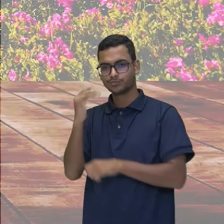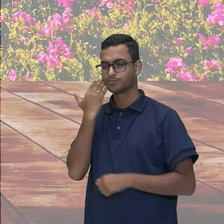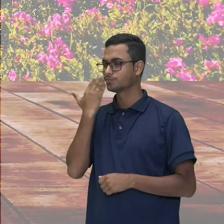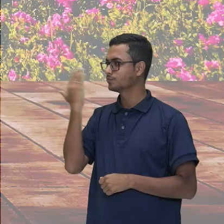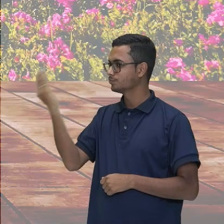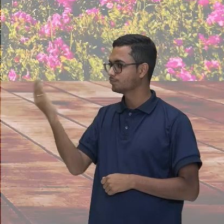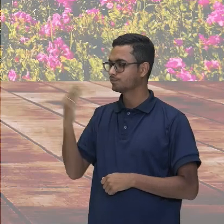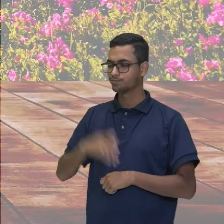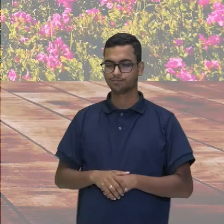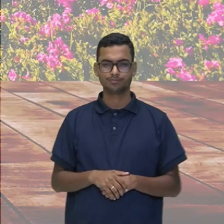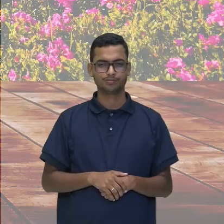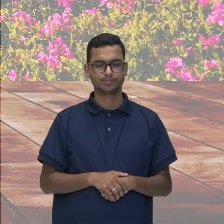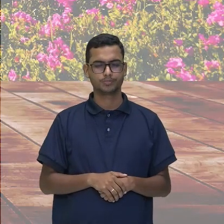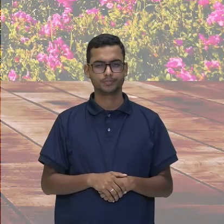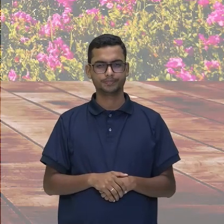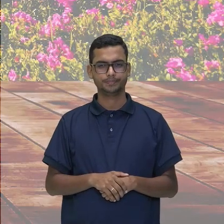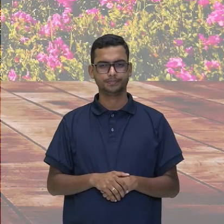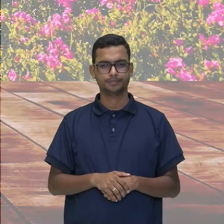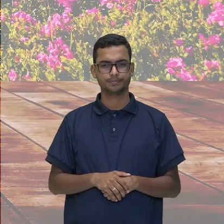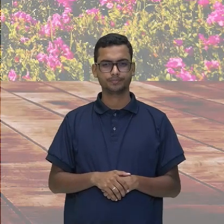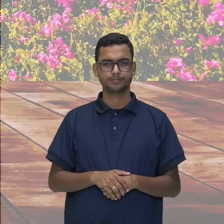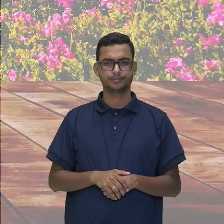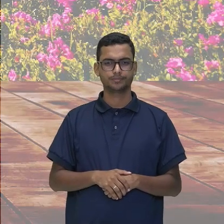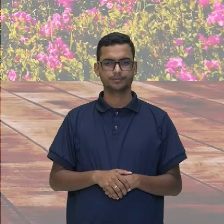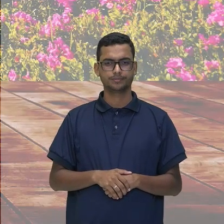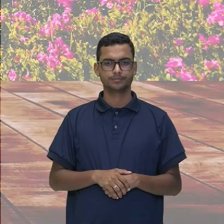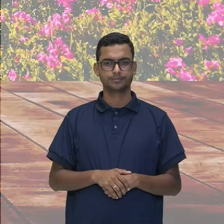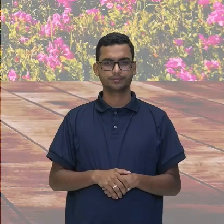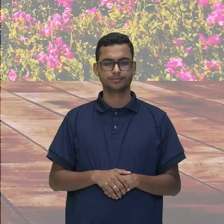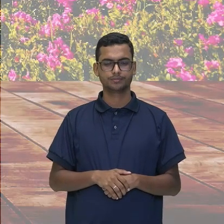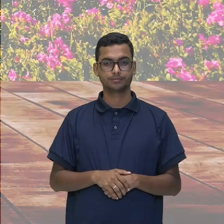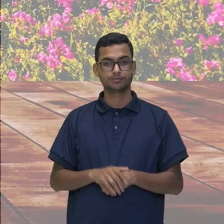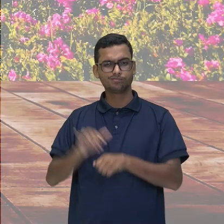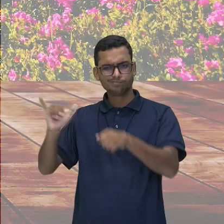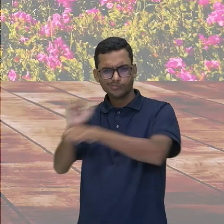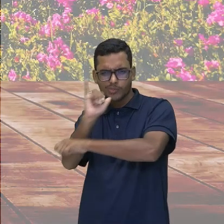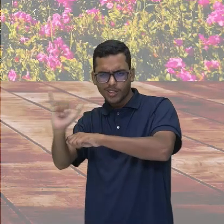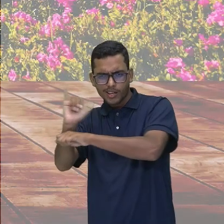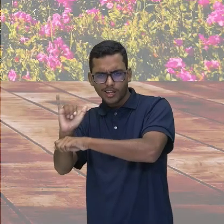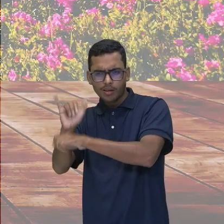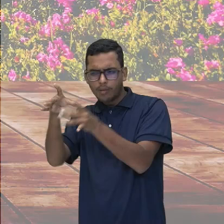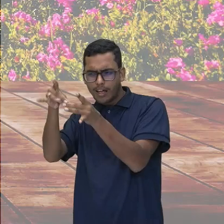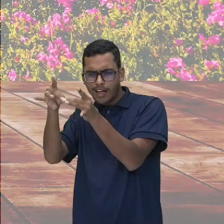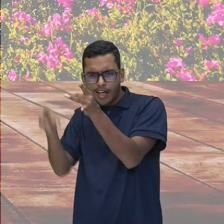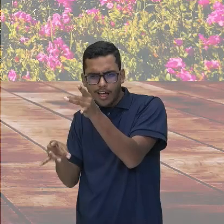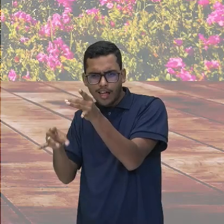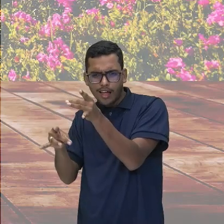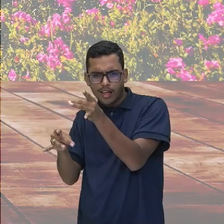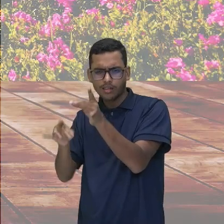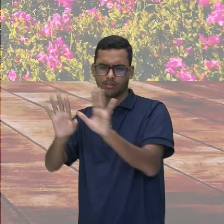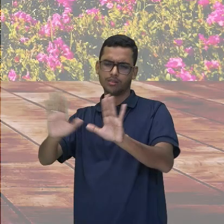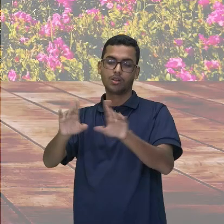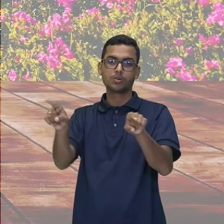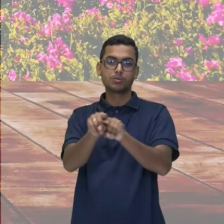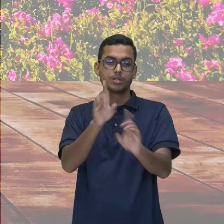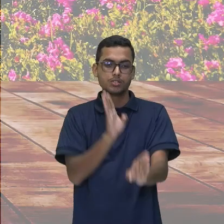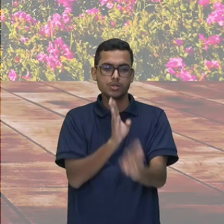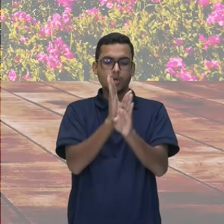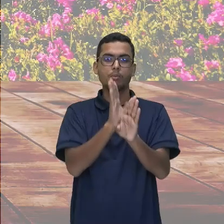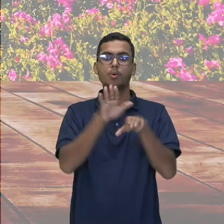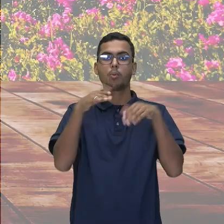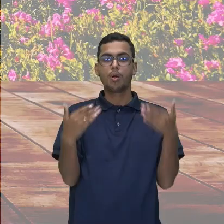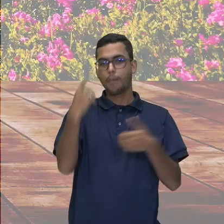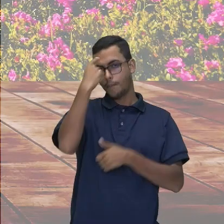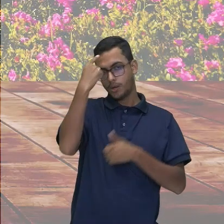essa estratégia de leitura. Ela não é uma estratégia para você procurar detalhes, é para saber mesmo qual é a